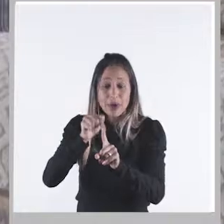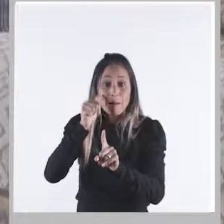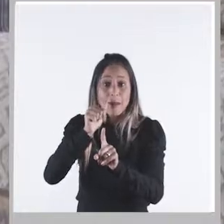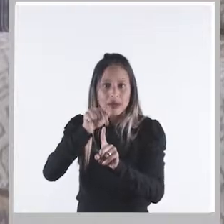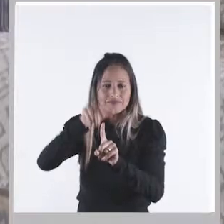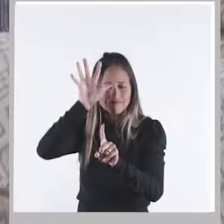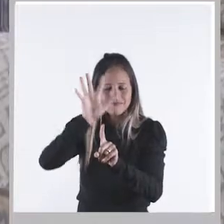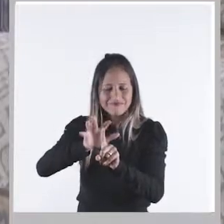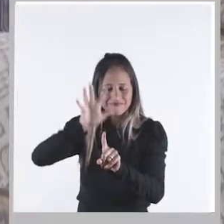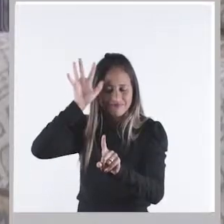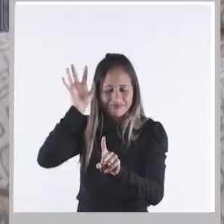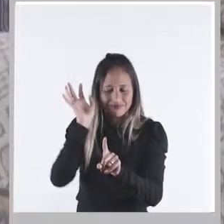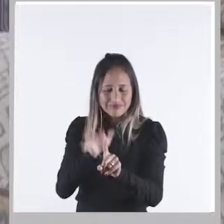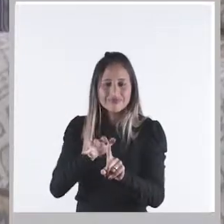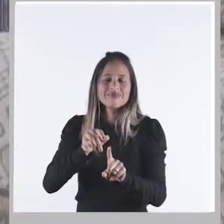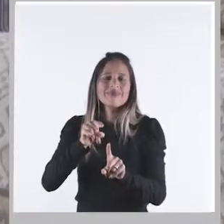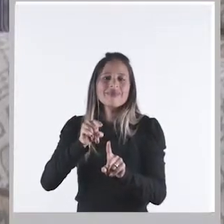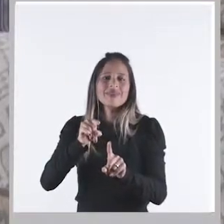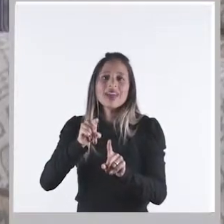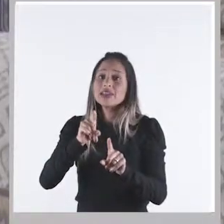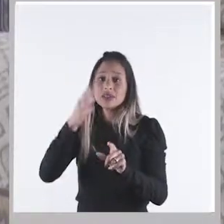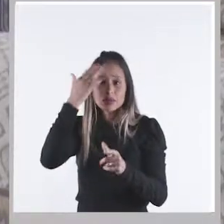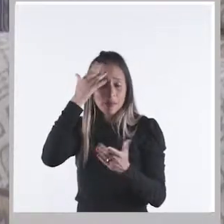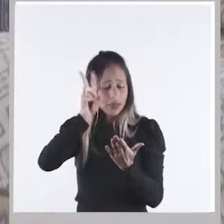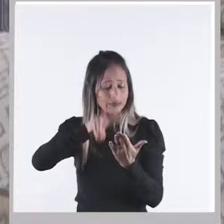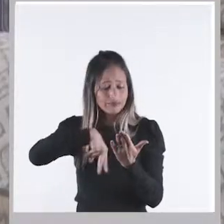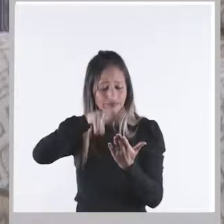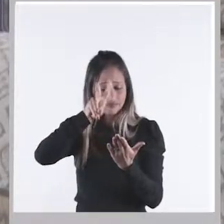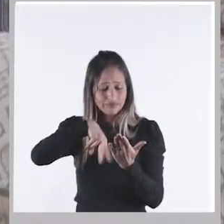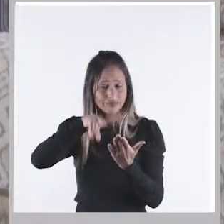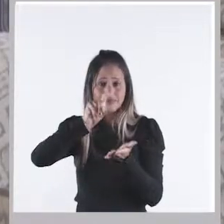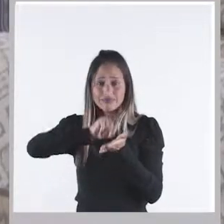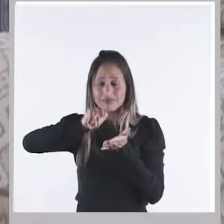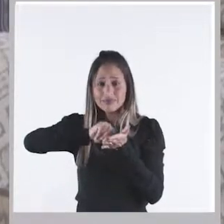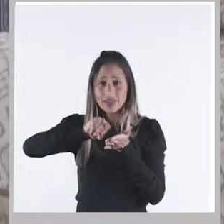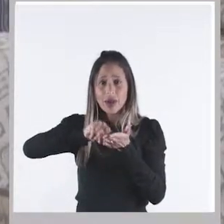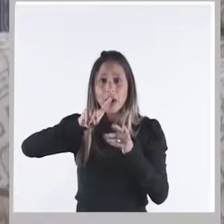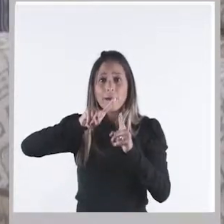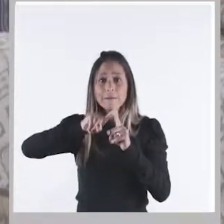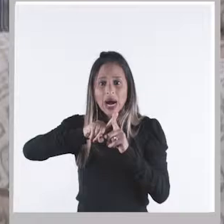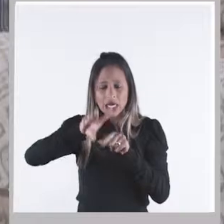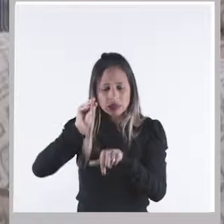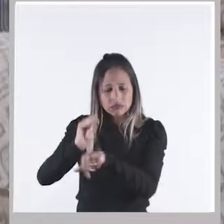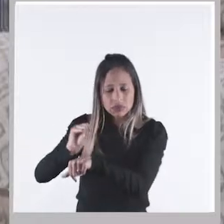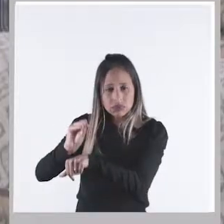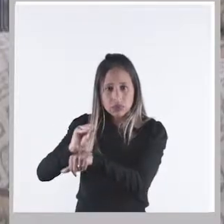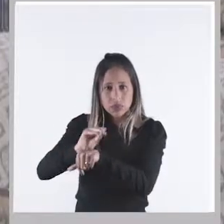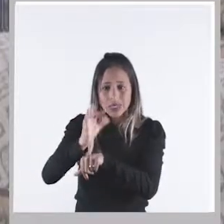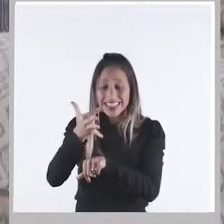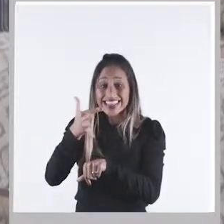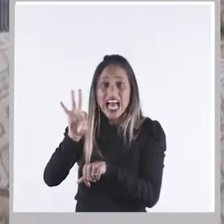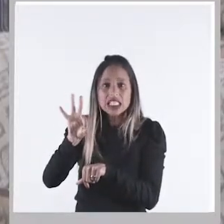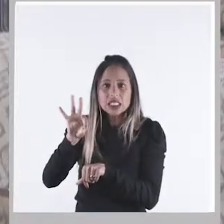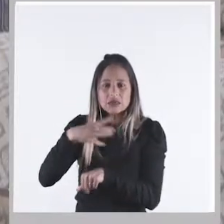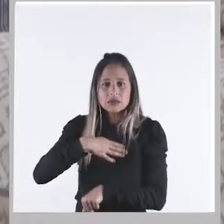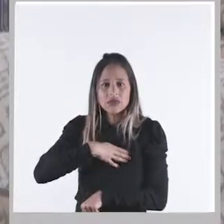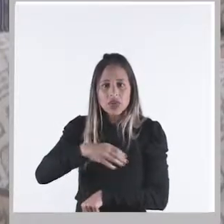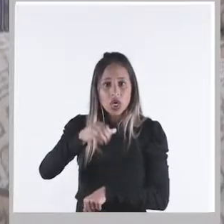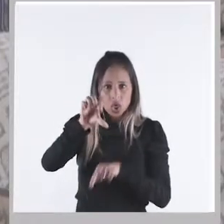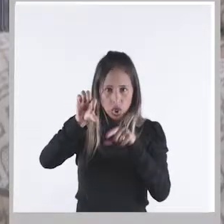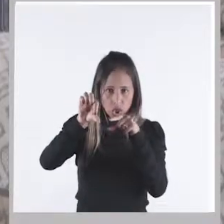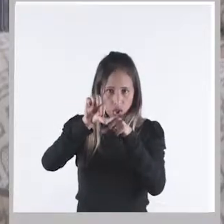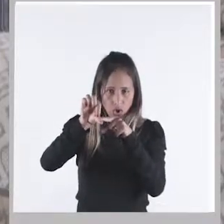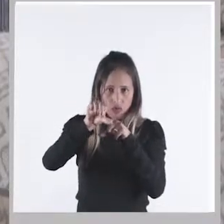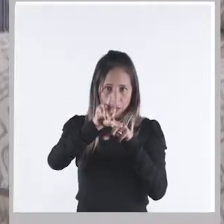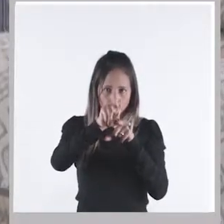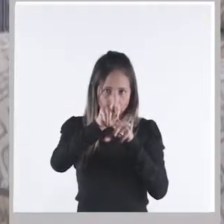mulher incrível, essa mulher que não foi alfabetizada, mas que criou 10 filhos, né? Nós somos 10, 9 agora porque